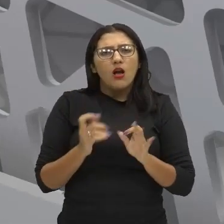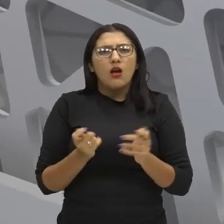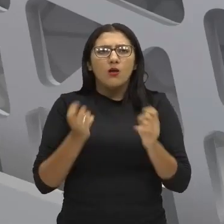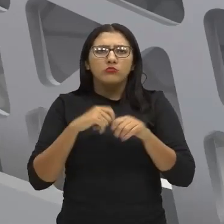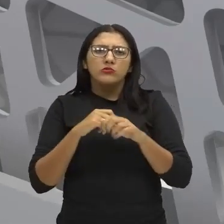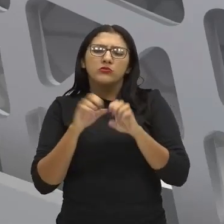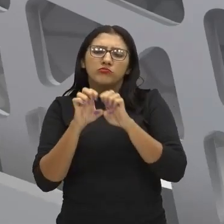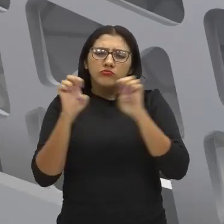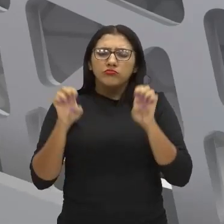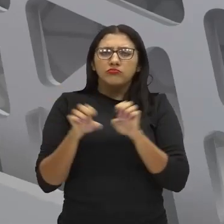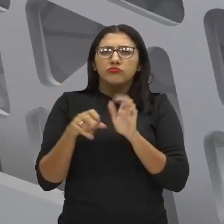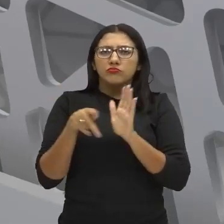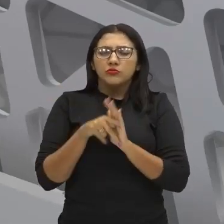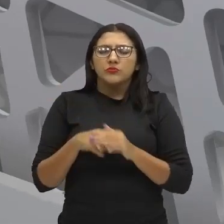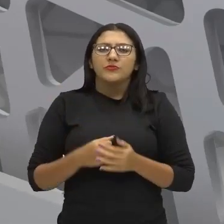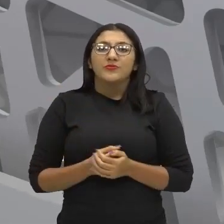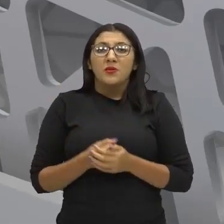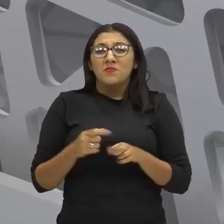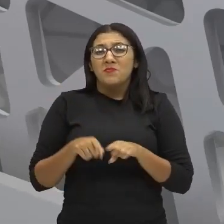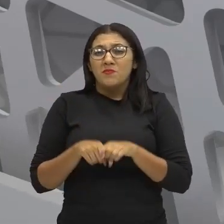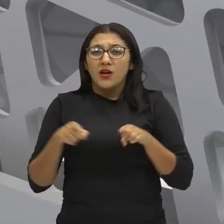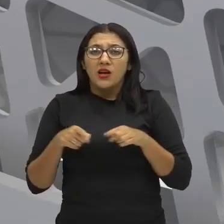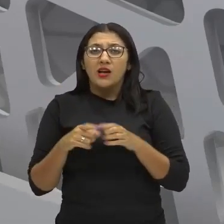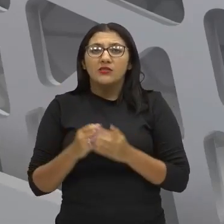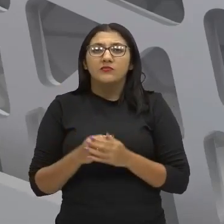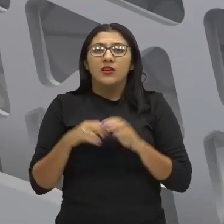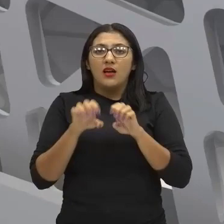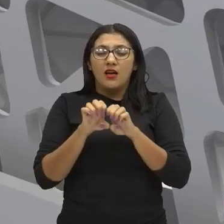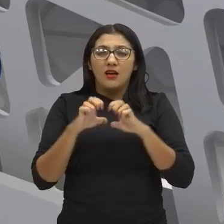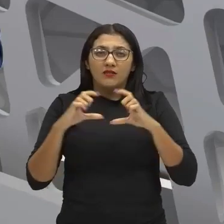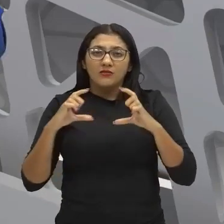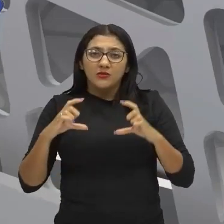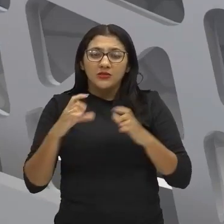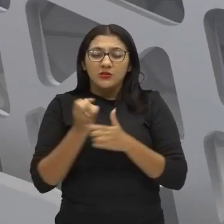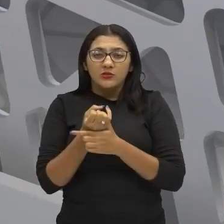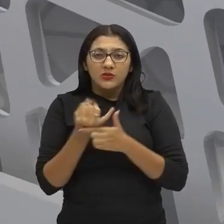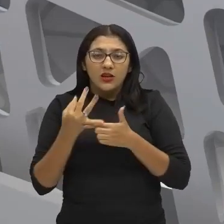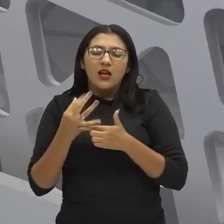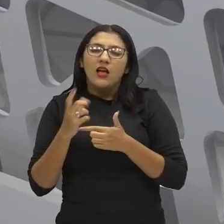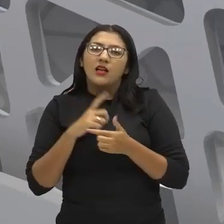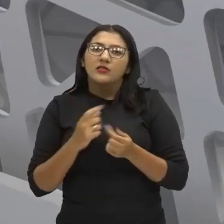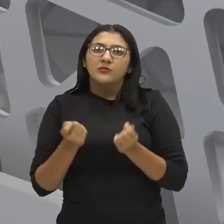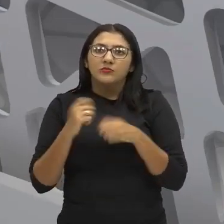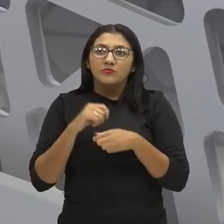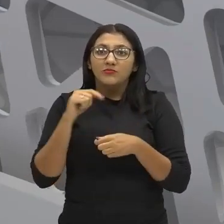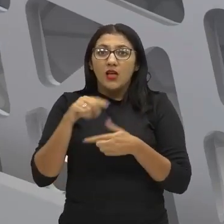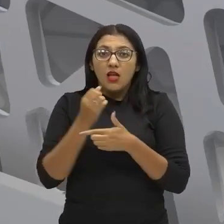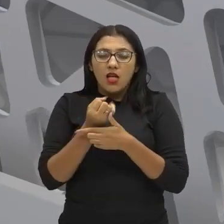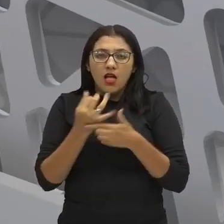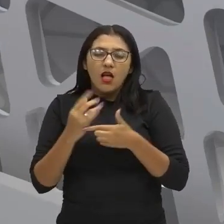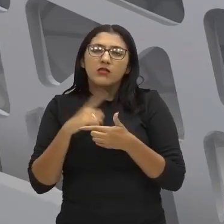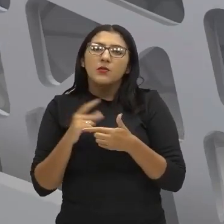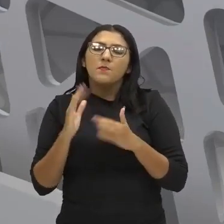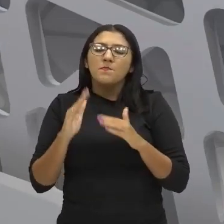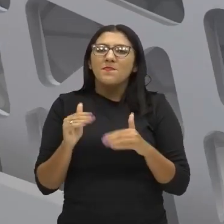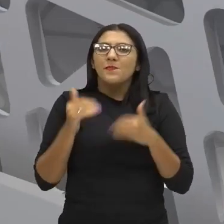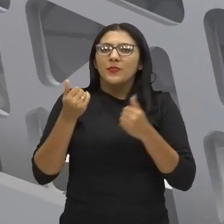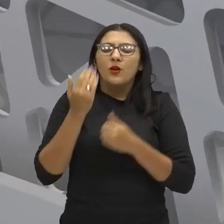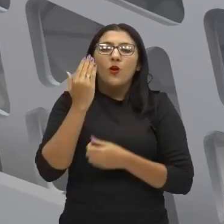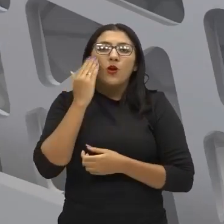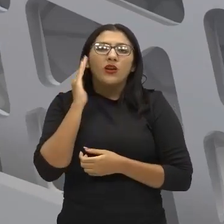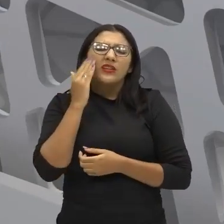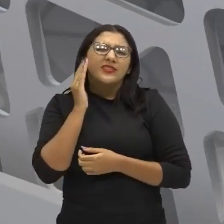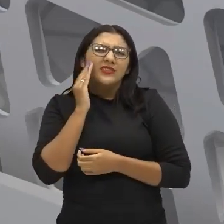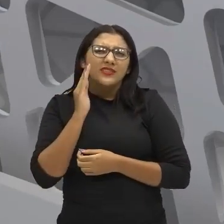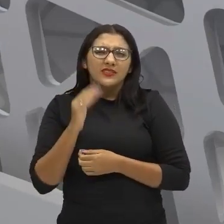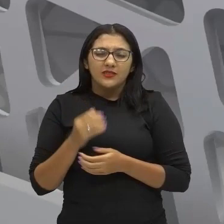problema. A álgebra, ela veio então para otimizar esse processo do pensamento, mas de forma